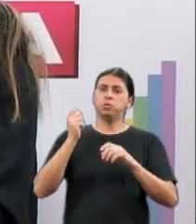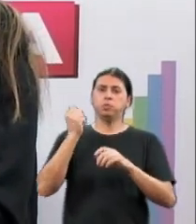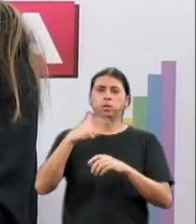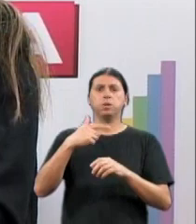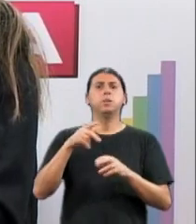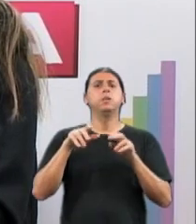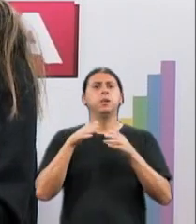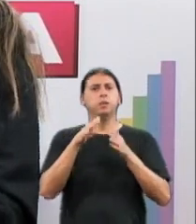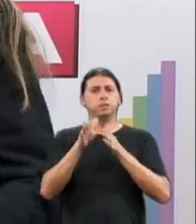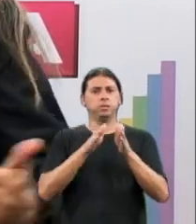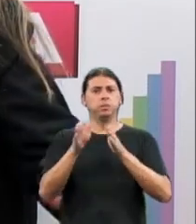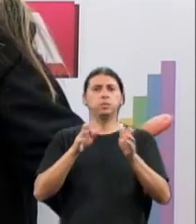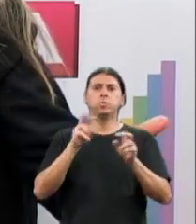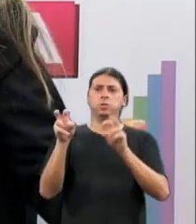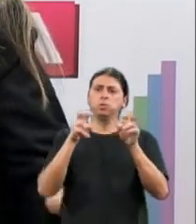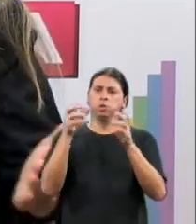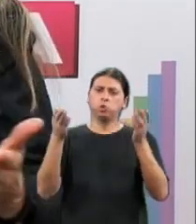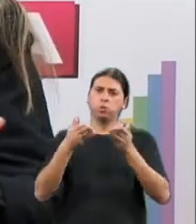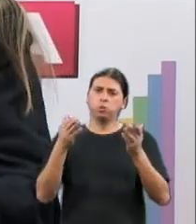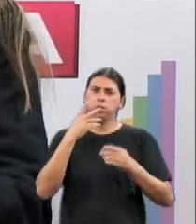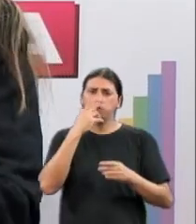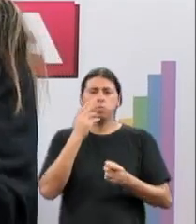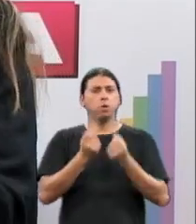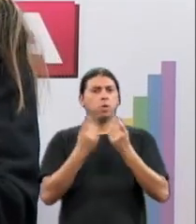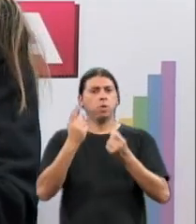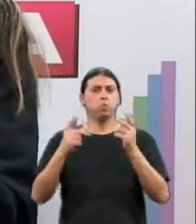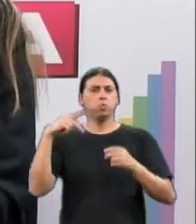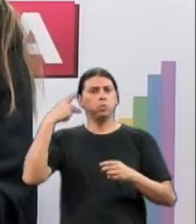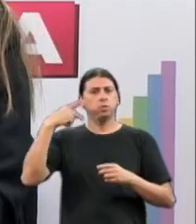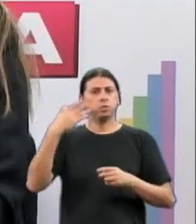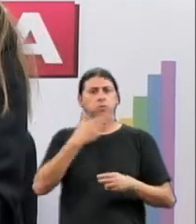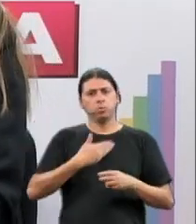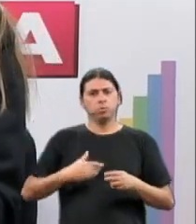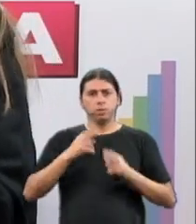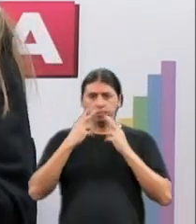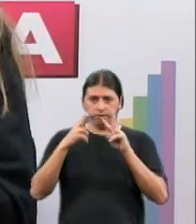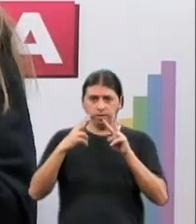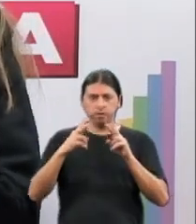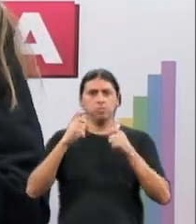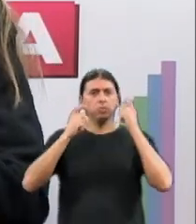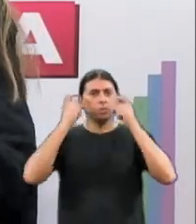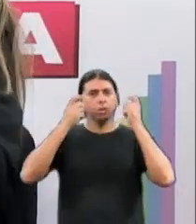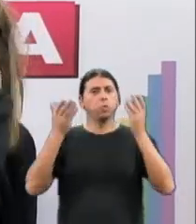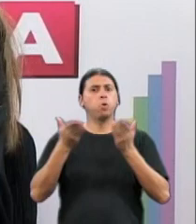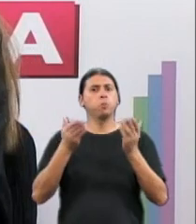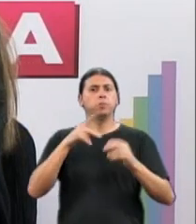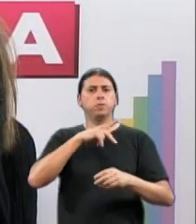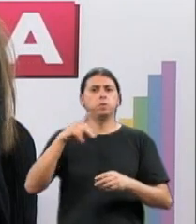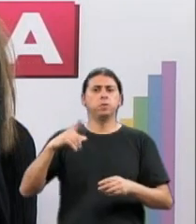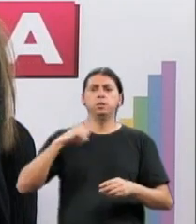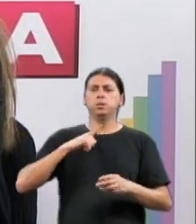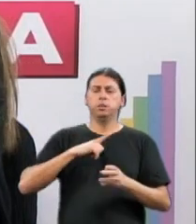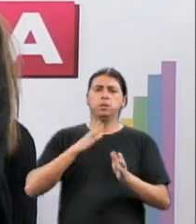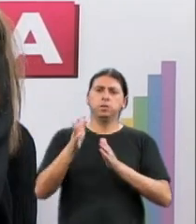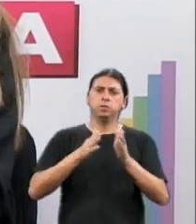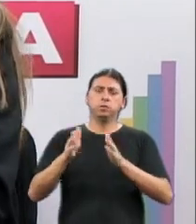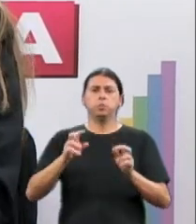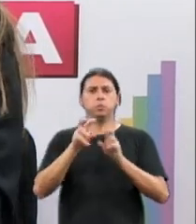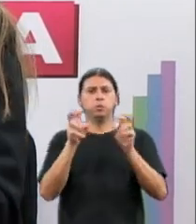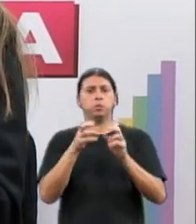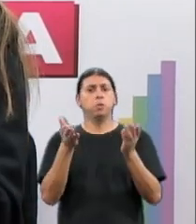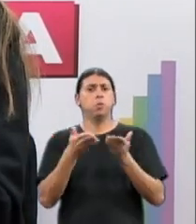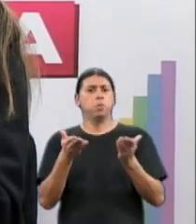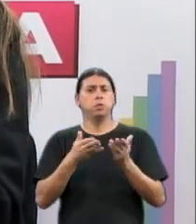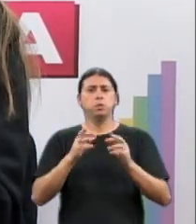hoje, que era algo que recorrentemente nas políticas públicas se via, a preocupação do professor ter acesso ao computador,